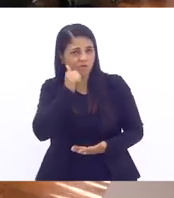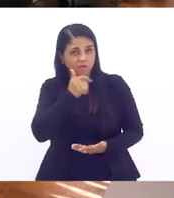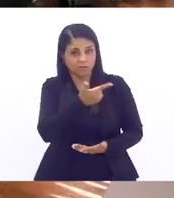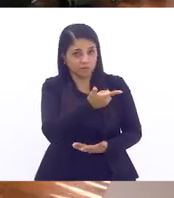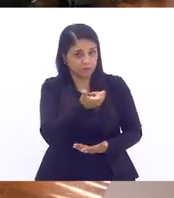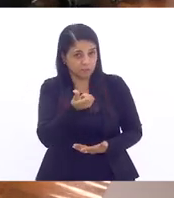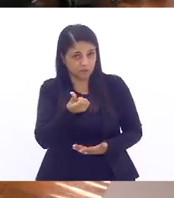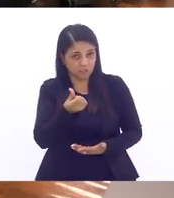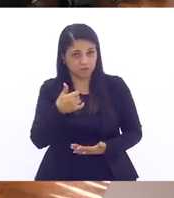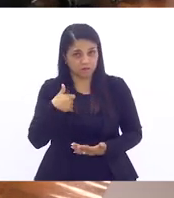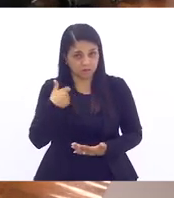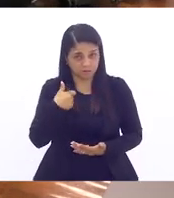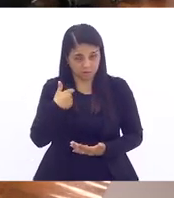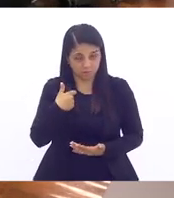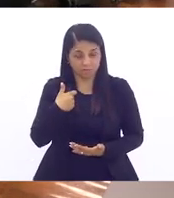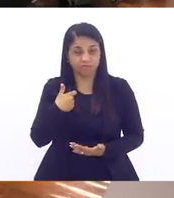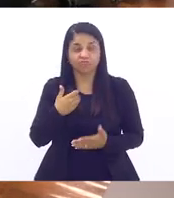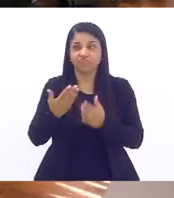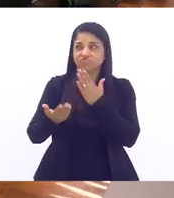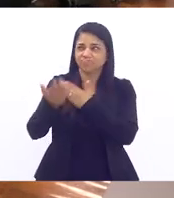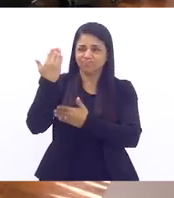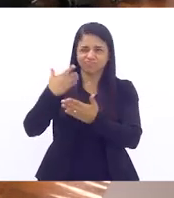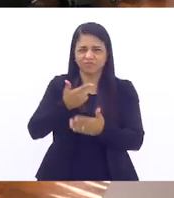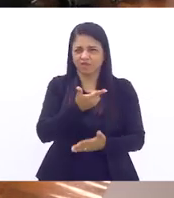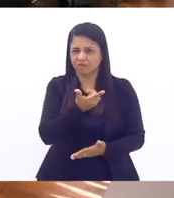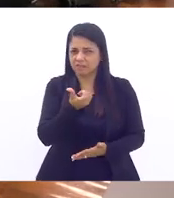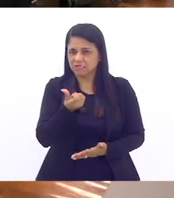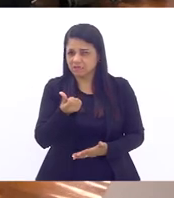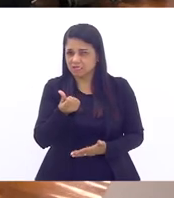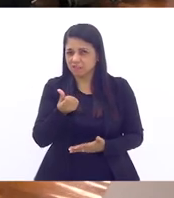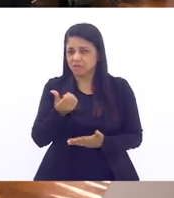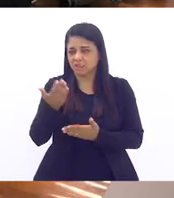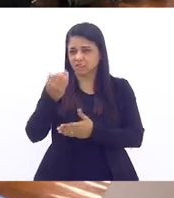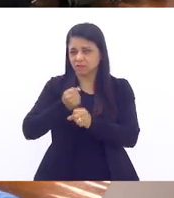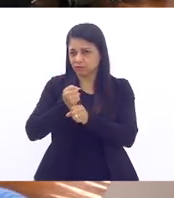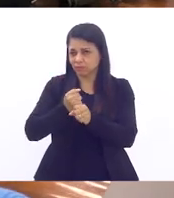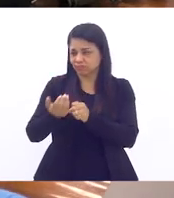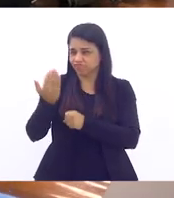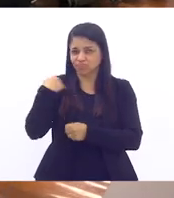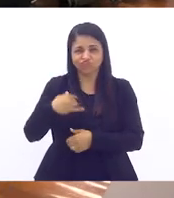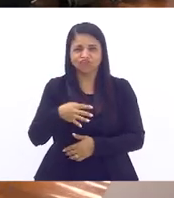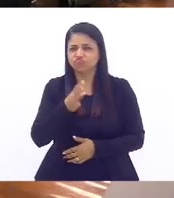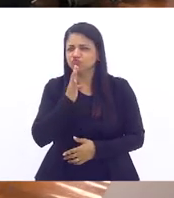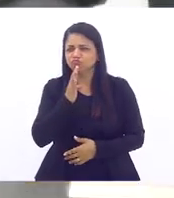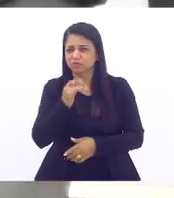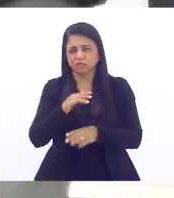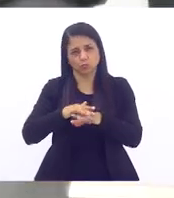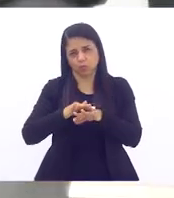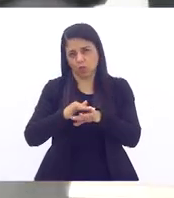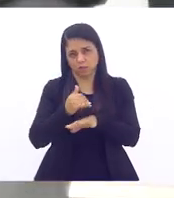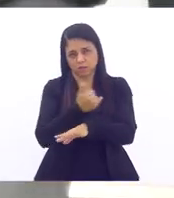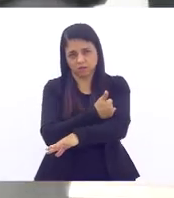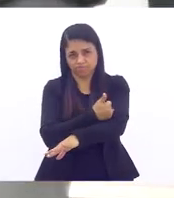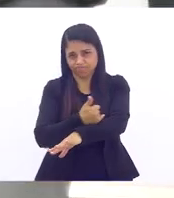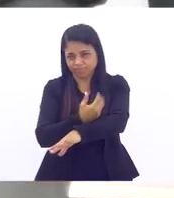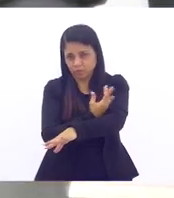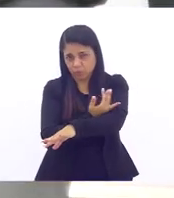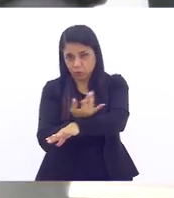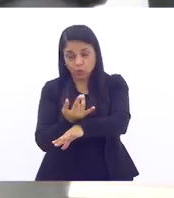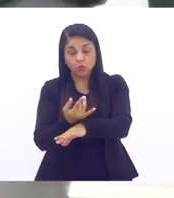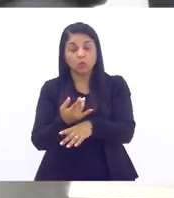dito e a 26 anos atrás a epidermólise bolhosas sequer era reconhecida inclusive com uma doença